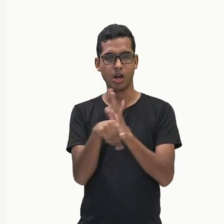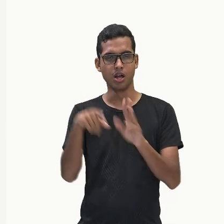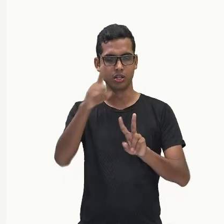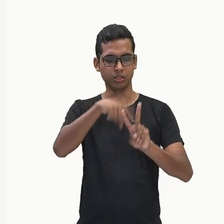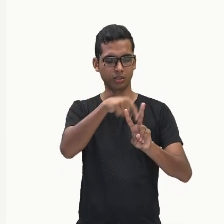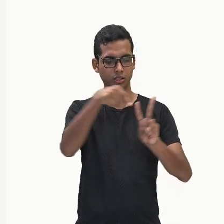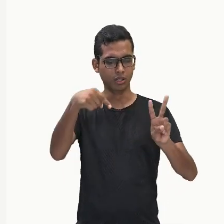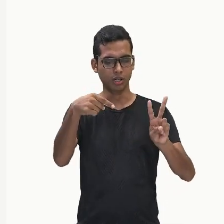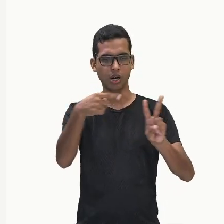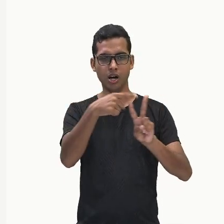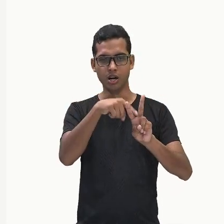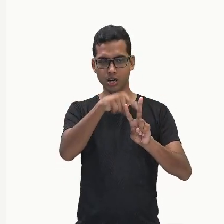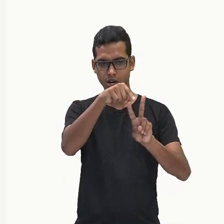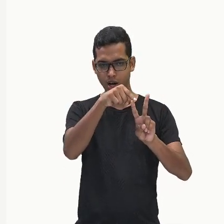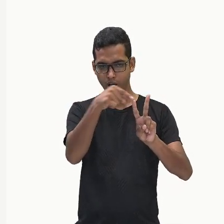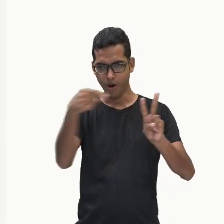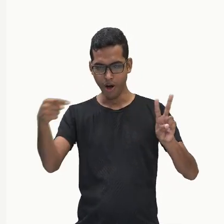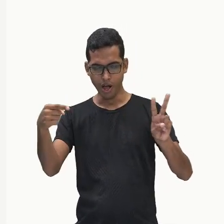são soluções, então,